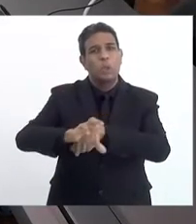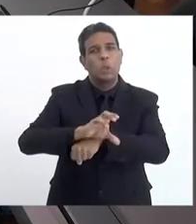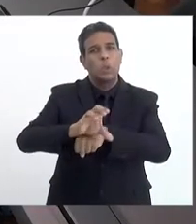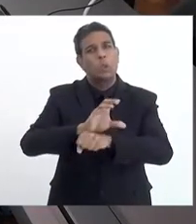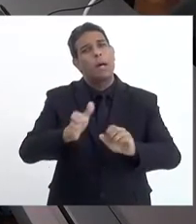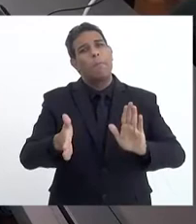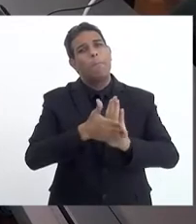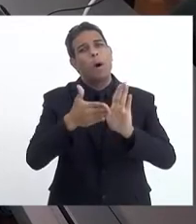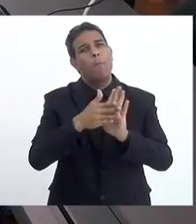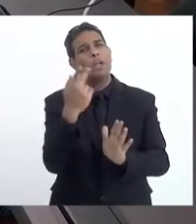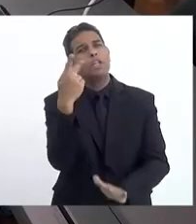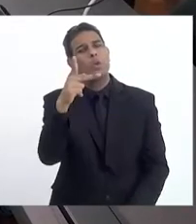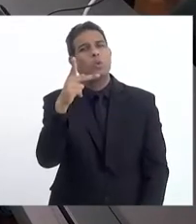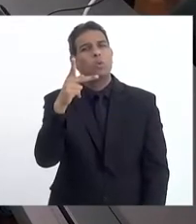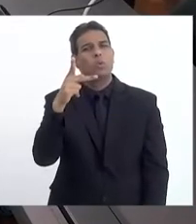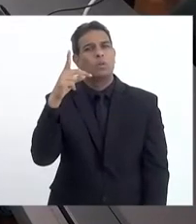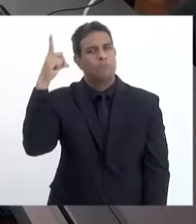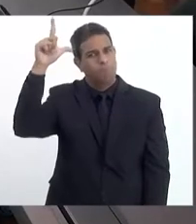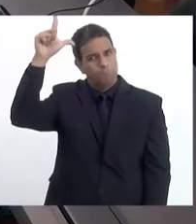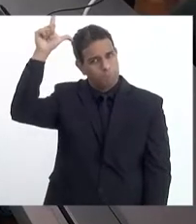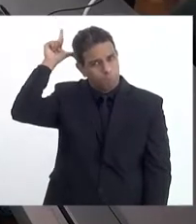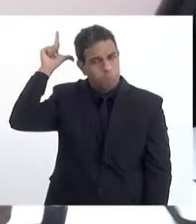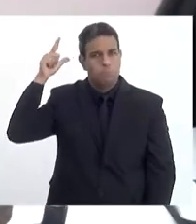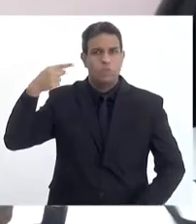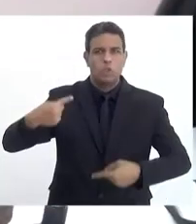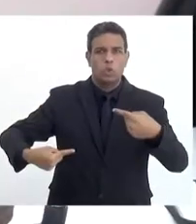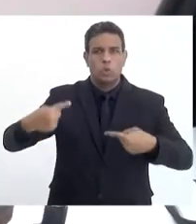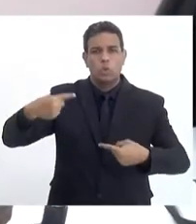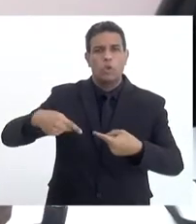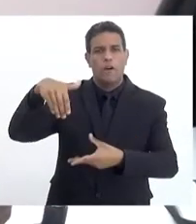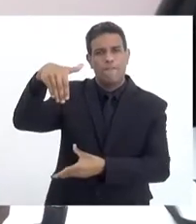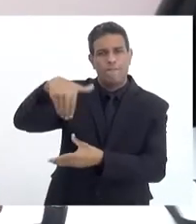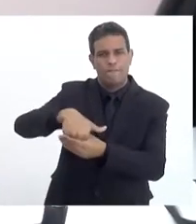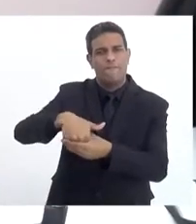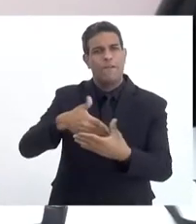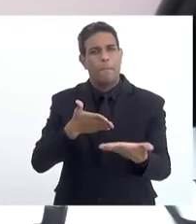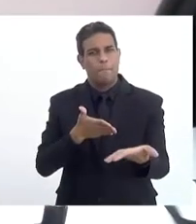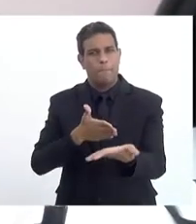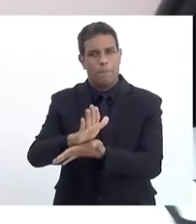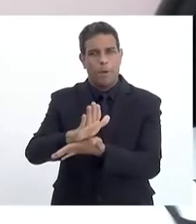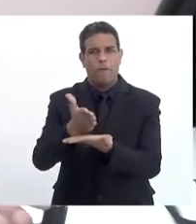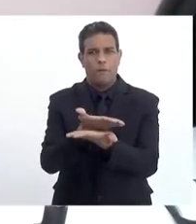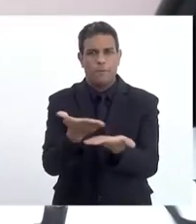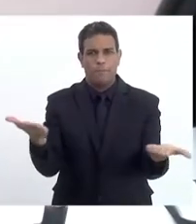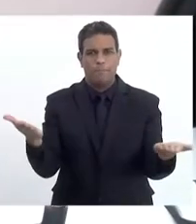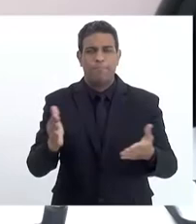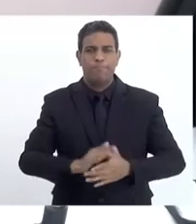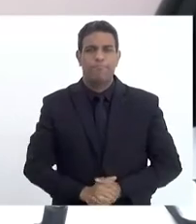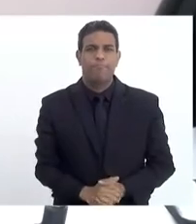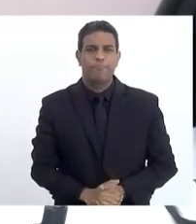excelência. Em discussão, em votação, aprovado.